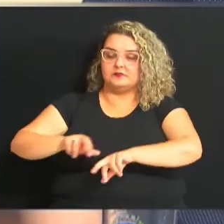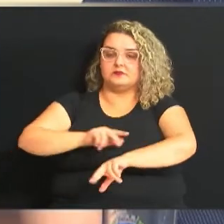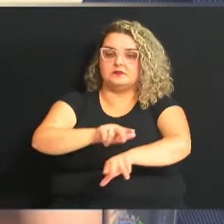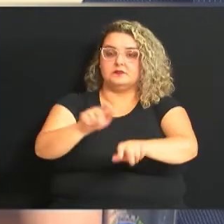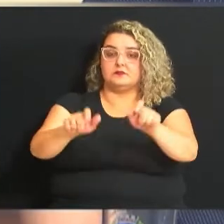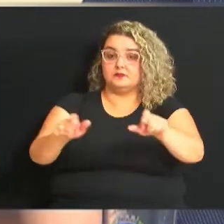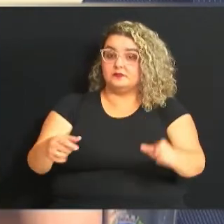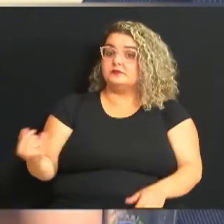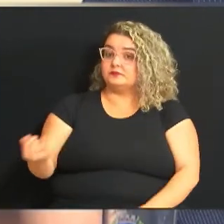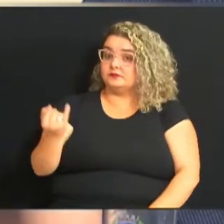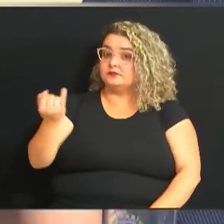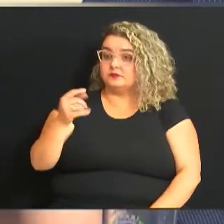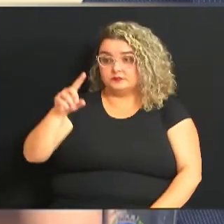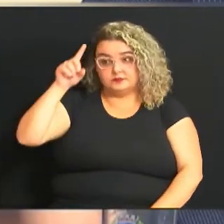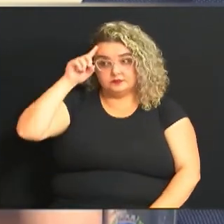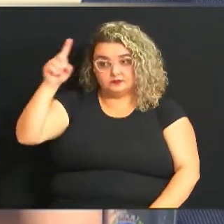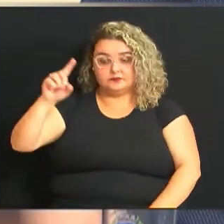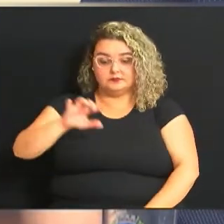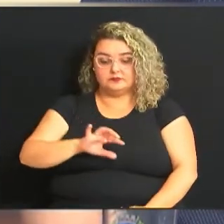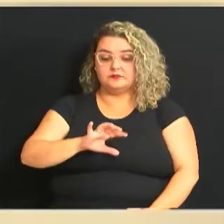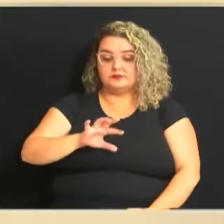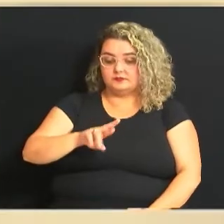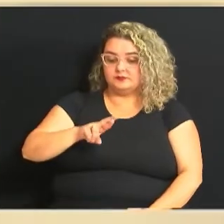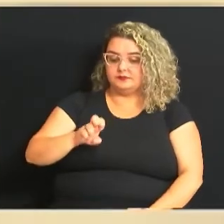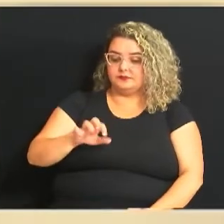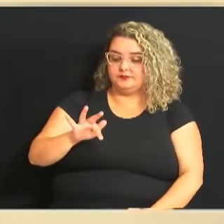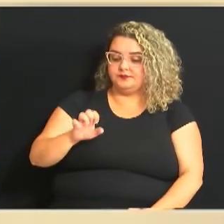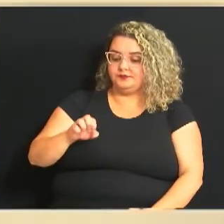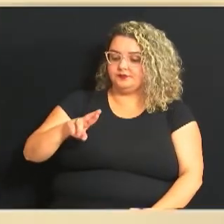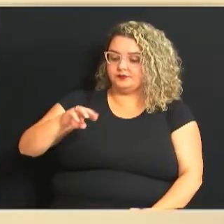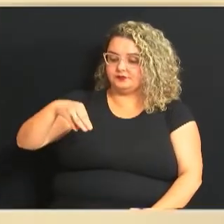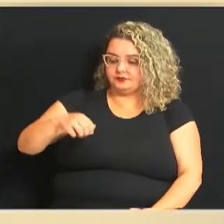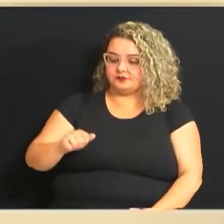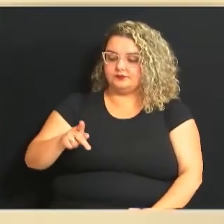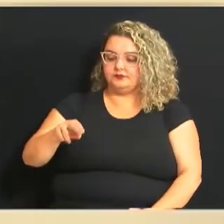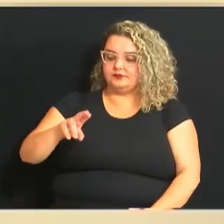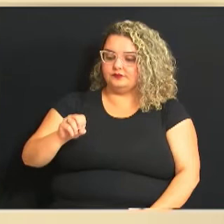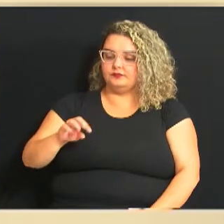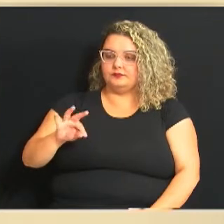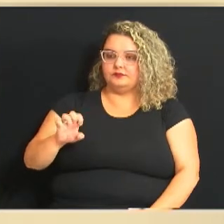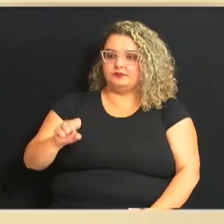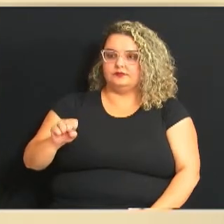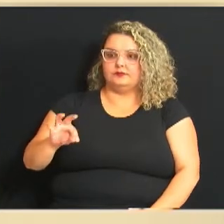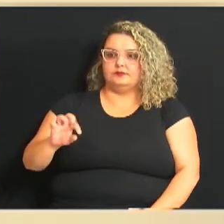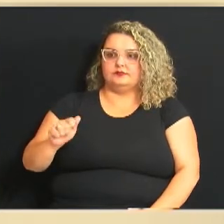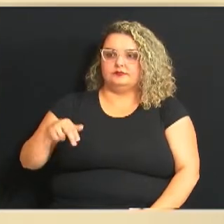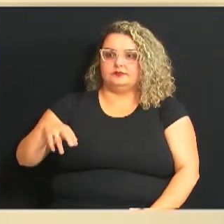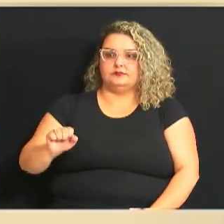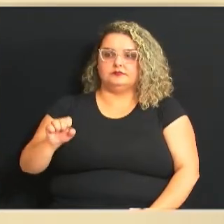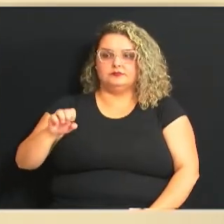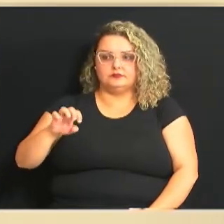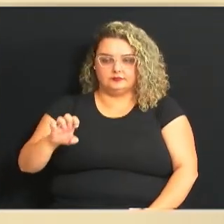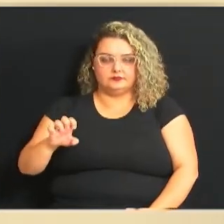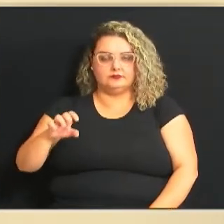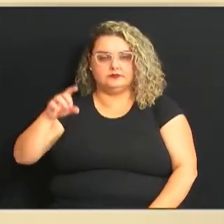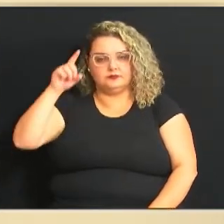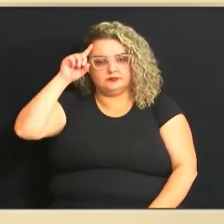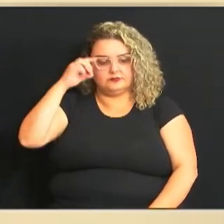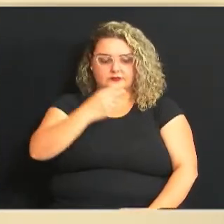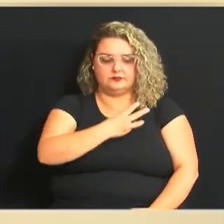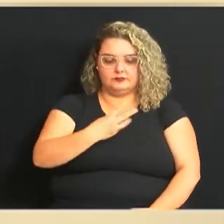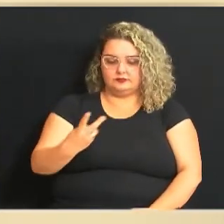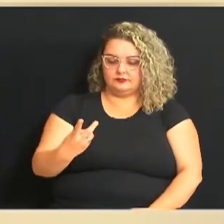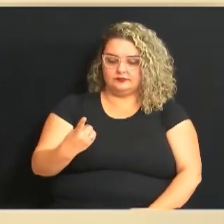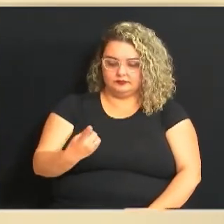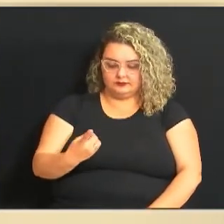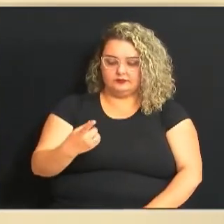se discute o mérito da proposta. E estava previsto ainda para votação em definitivo o substitutivo